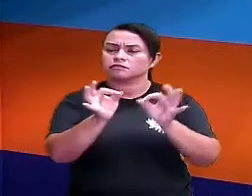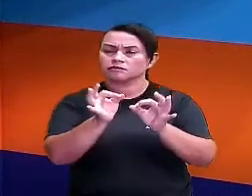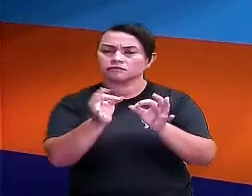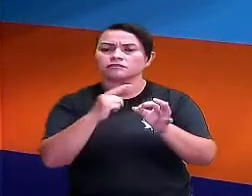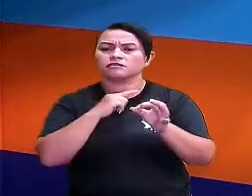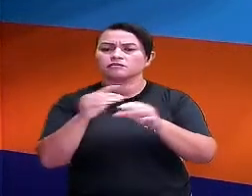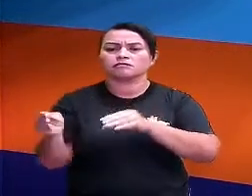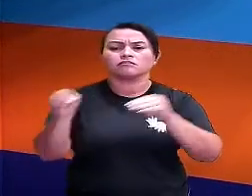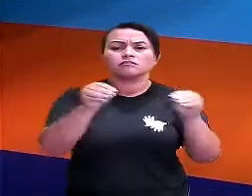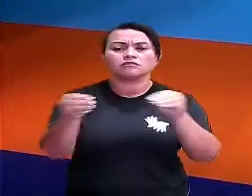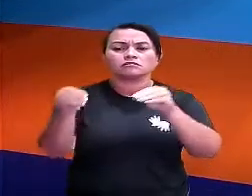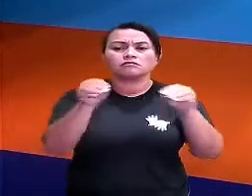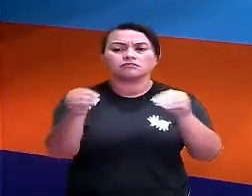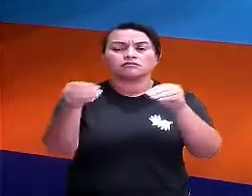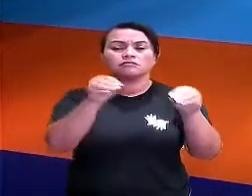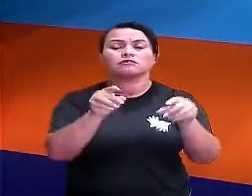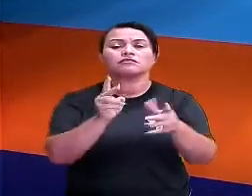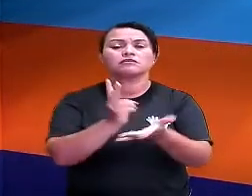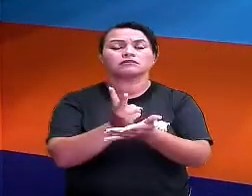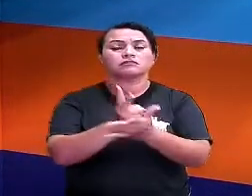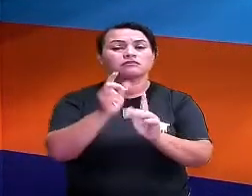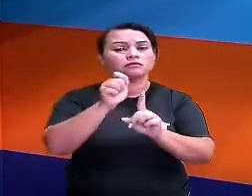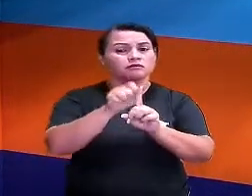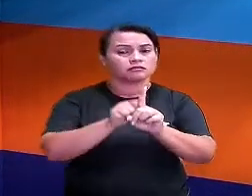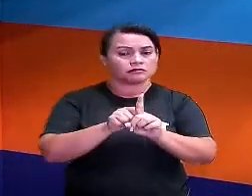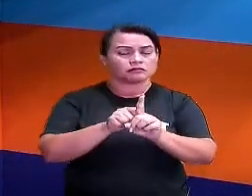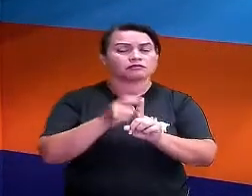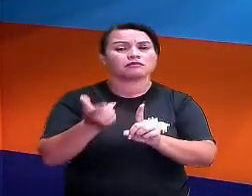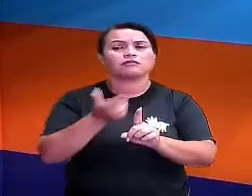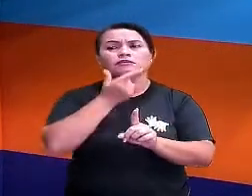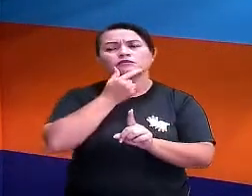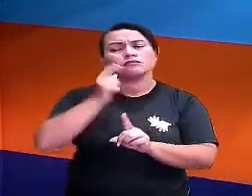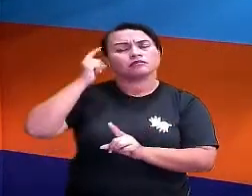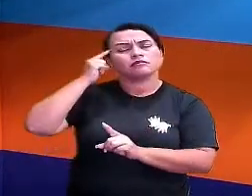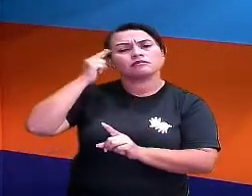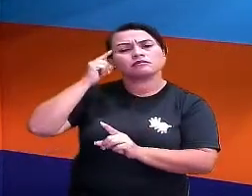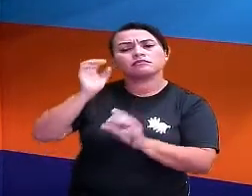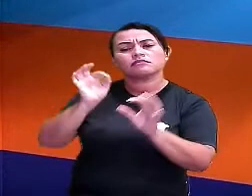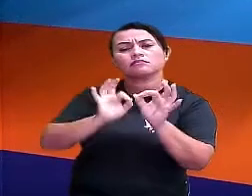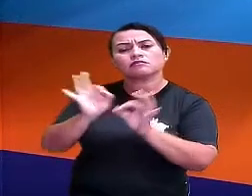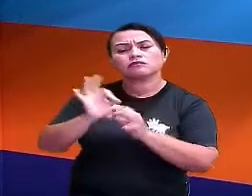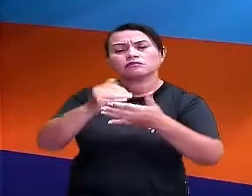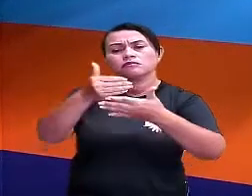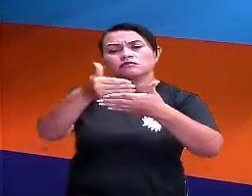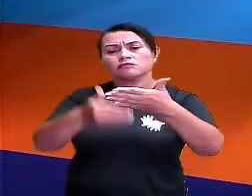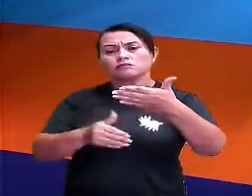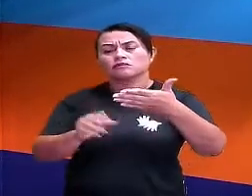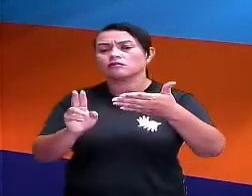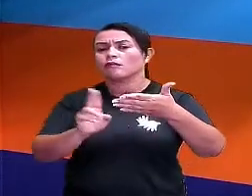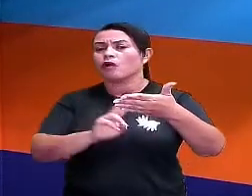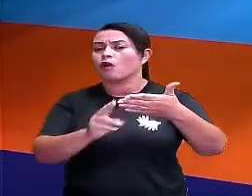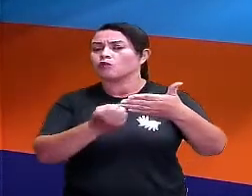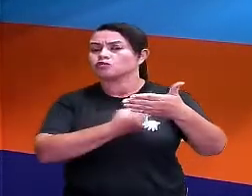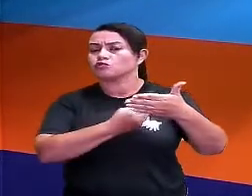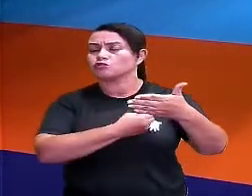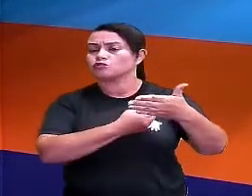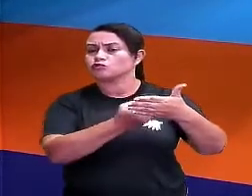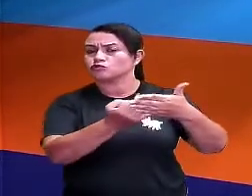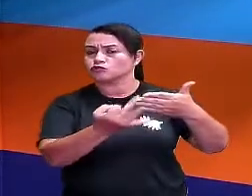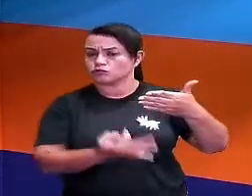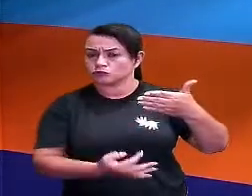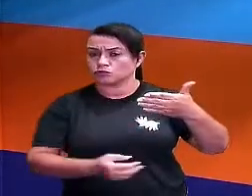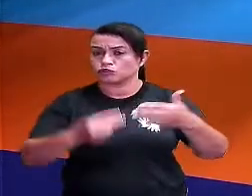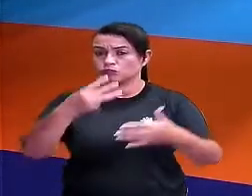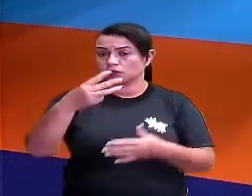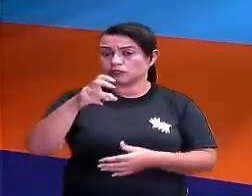o consumo de seus clientes, o dono da loja decidiu anotar o tamanho escolhido pelos 35 primeiros clientes em uma